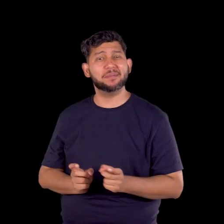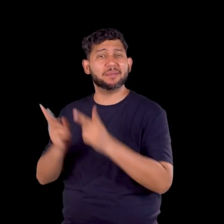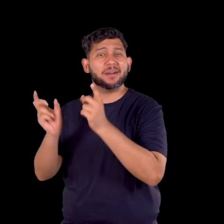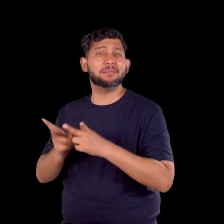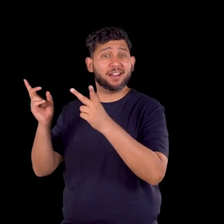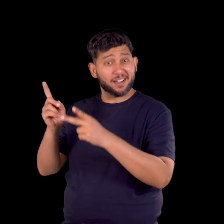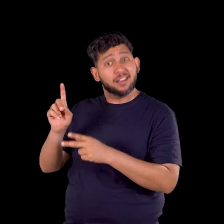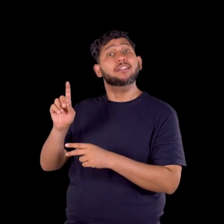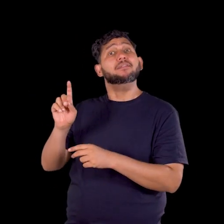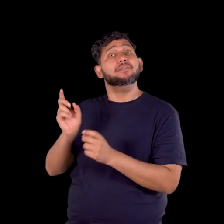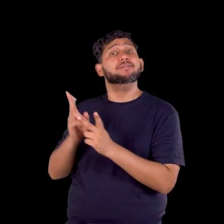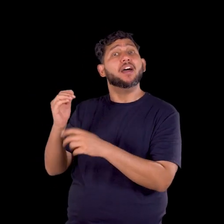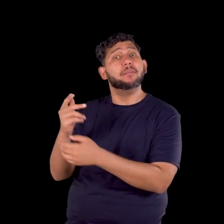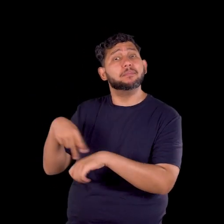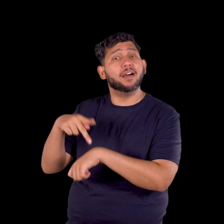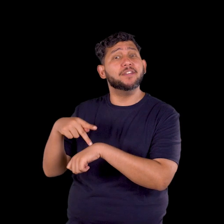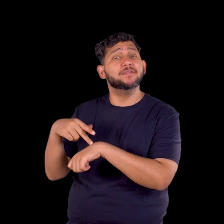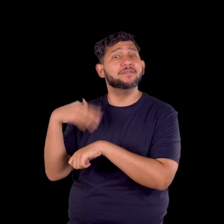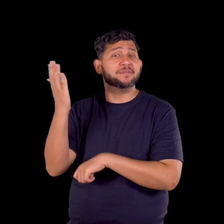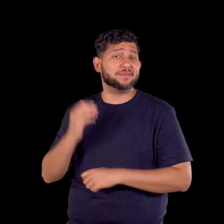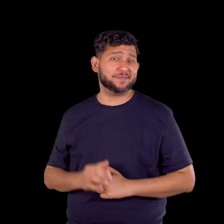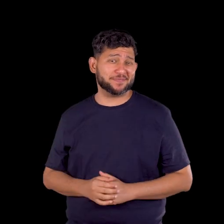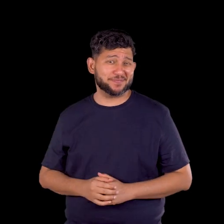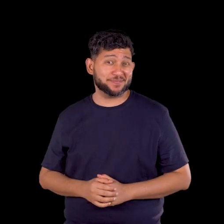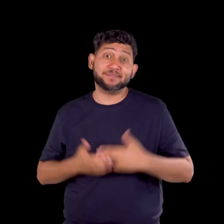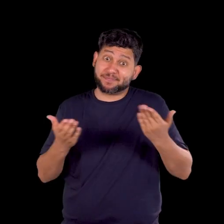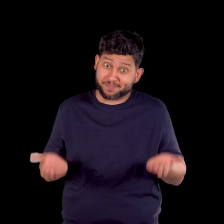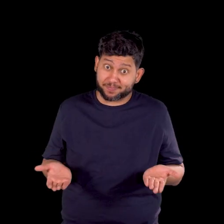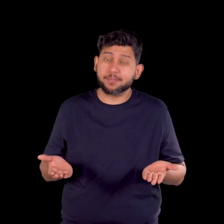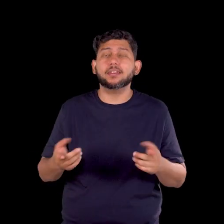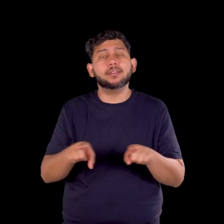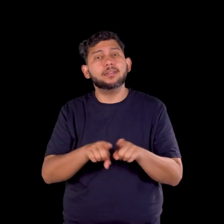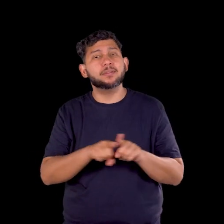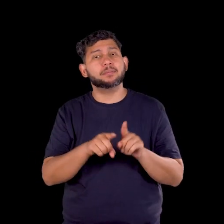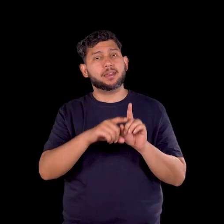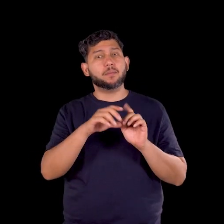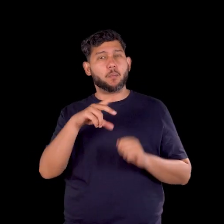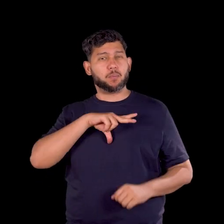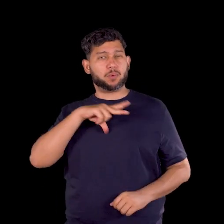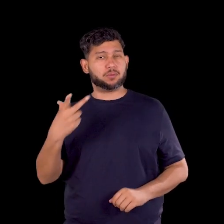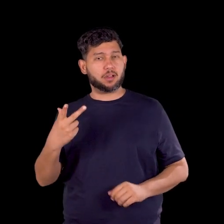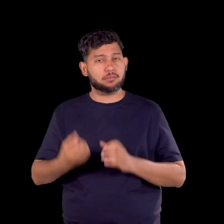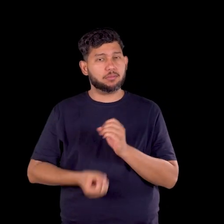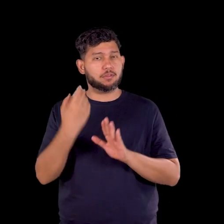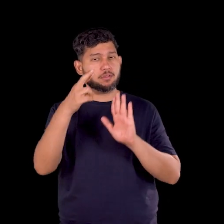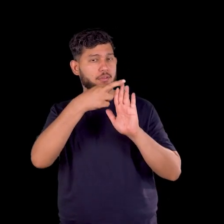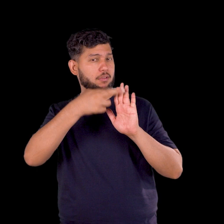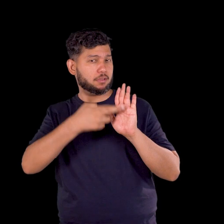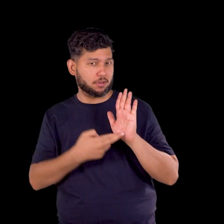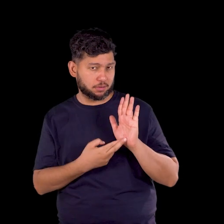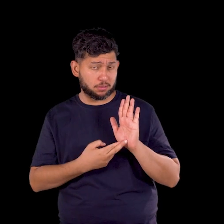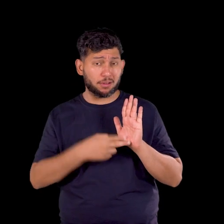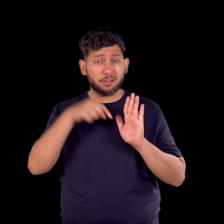mercados importadores. Ainda assim, seguindo a determinação das cortes portuguesas, estávamos